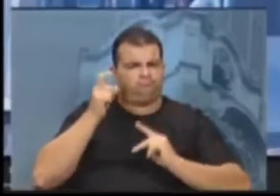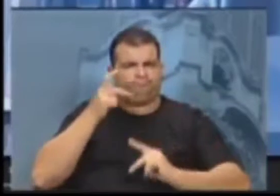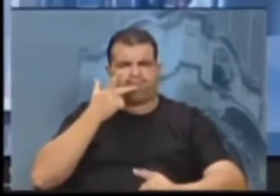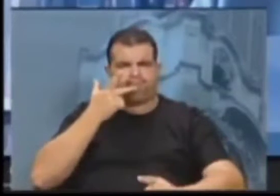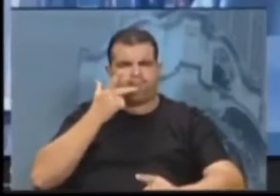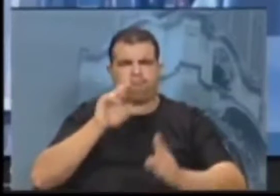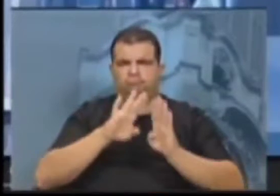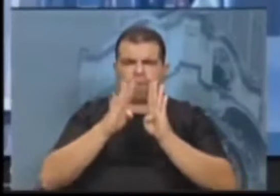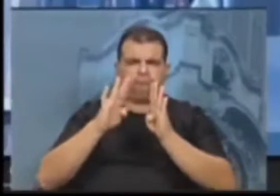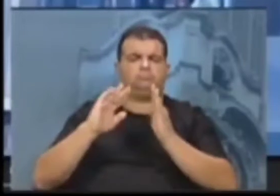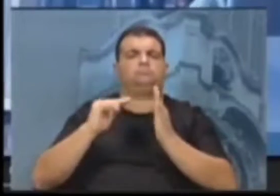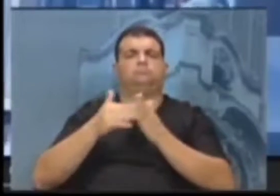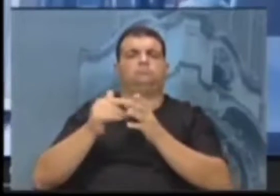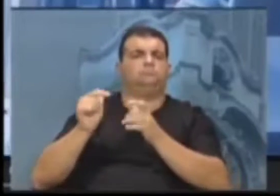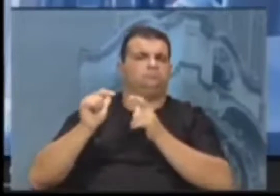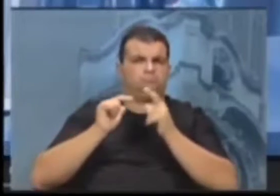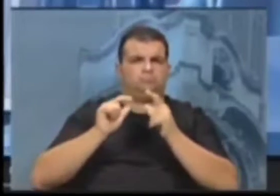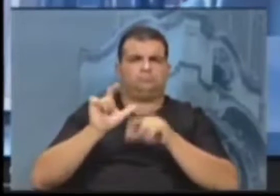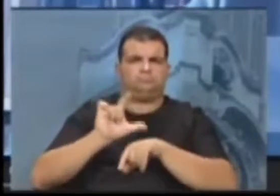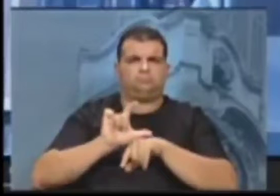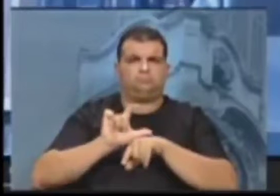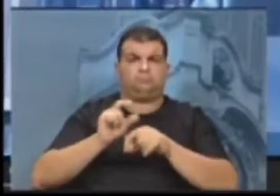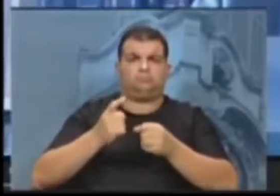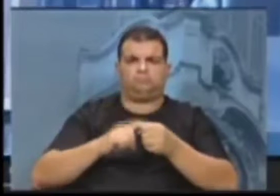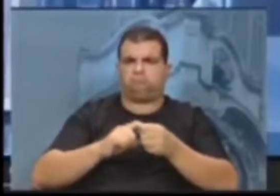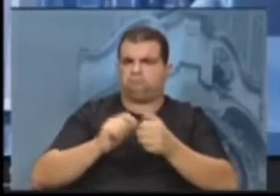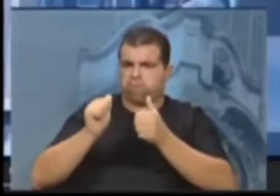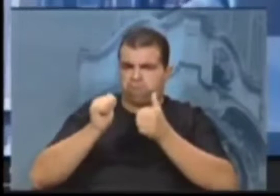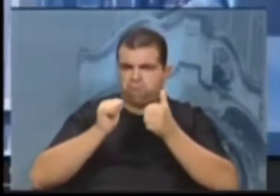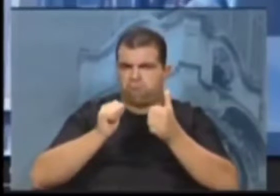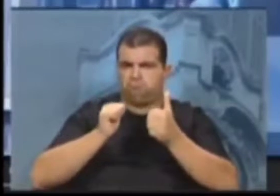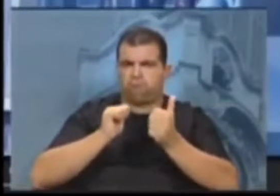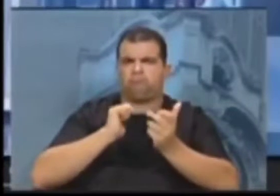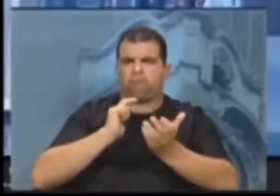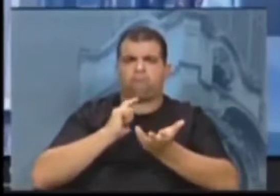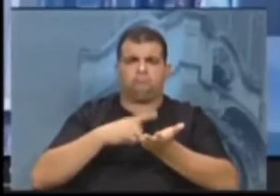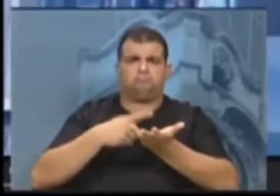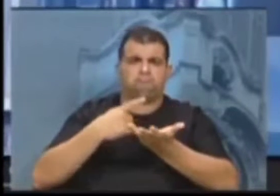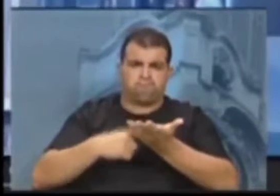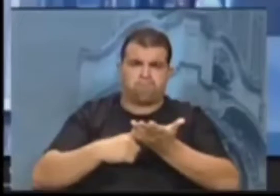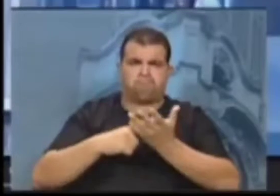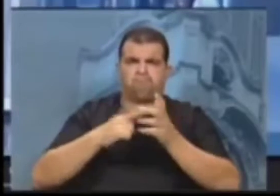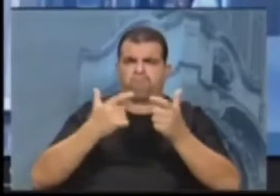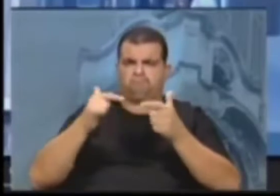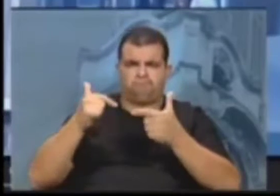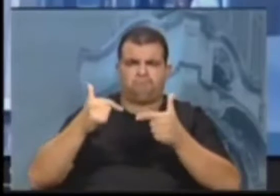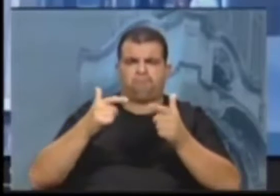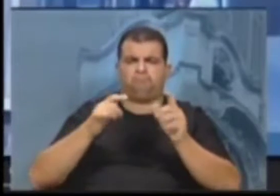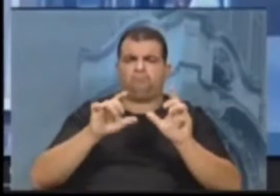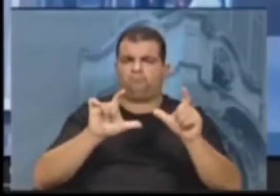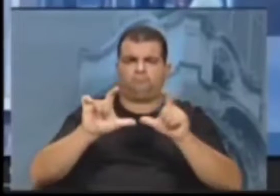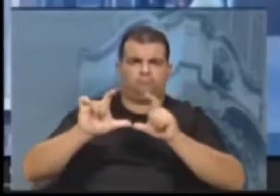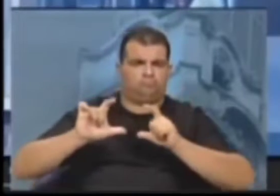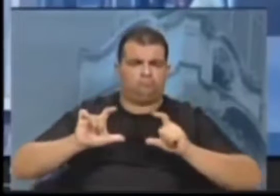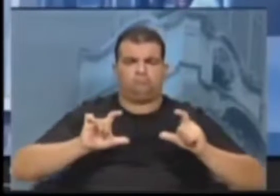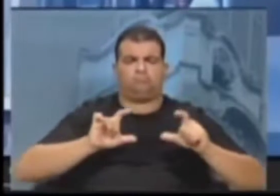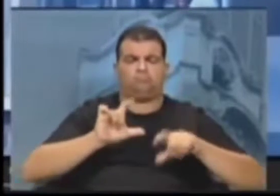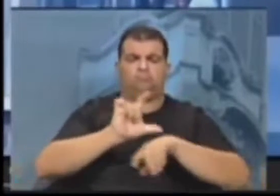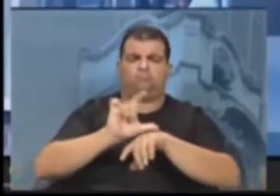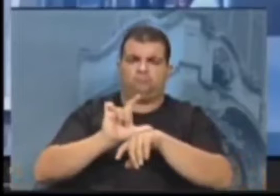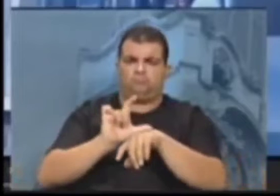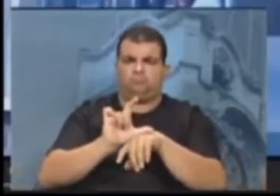que abriu tudo, que o comércio está voltando, que tem um compromisso com a economia, quando Porto Alegre,